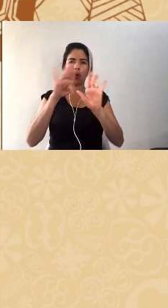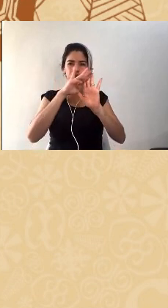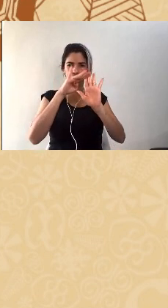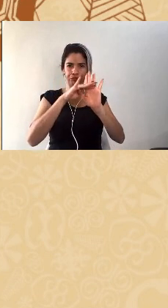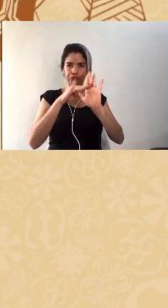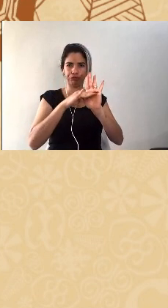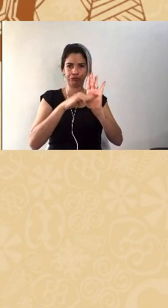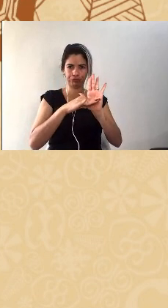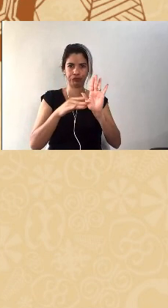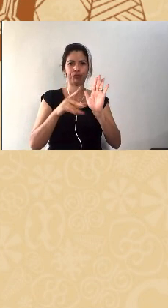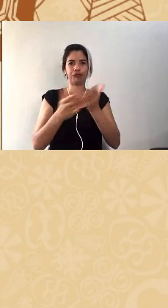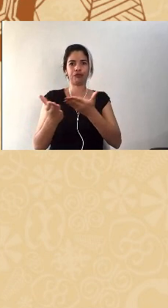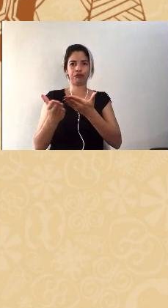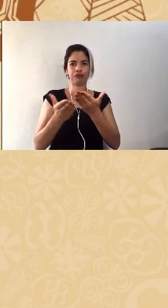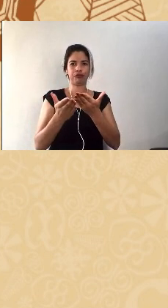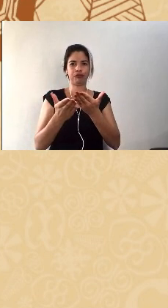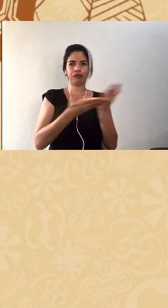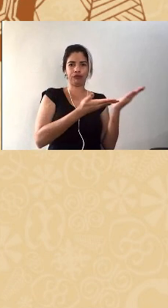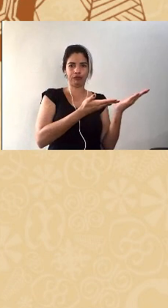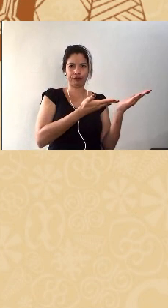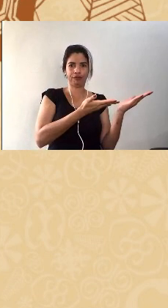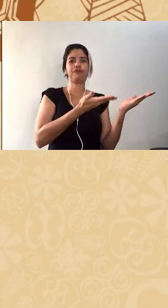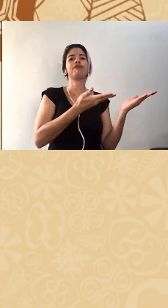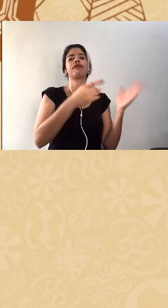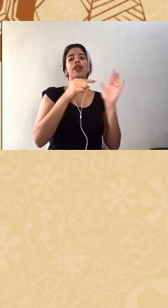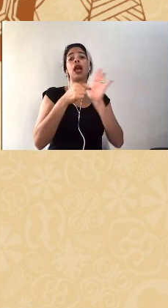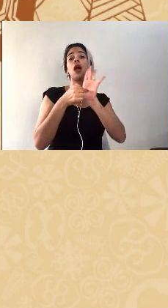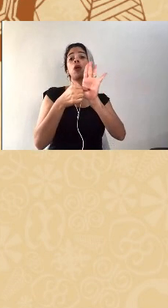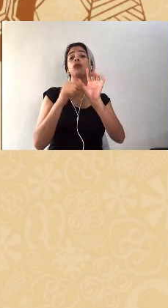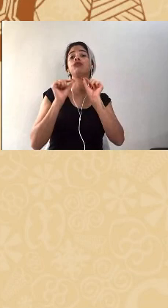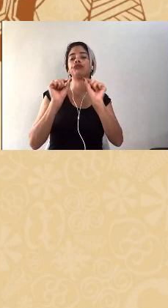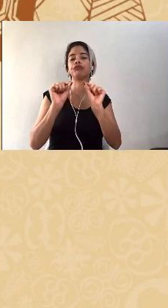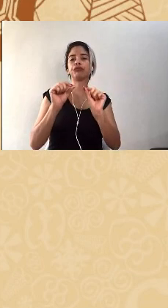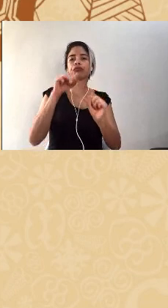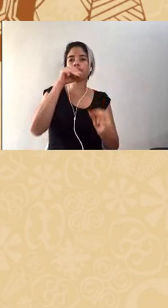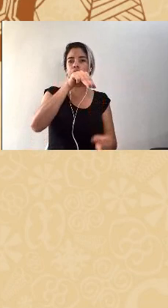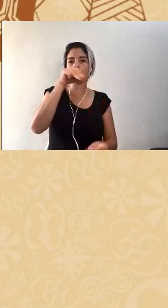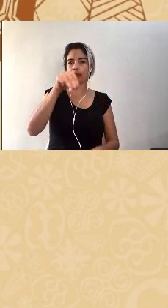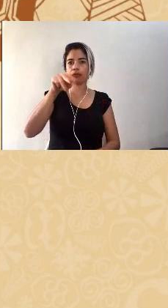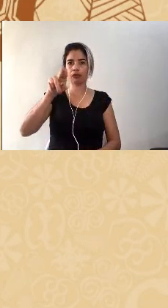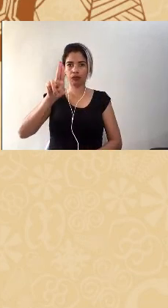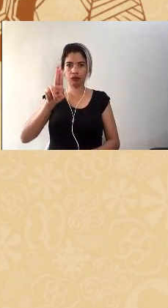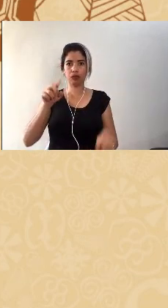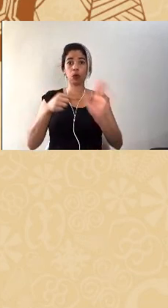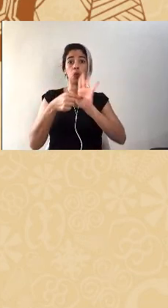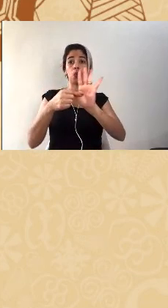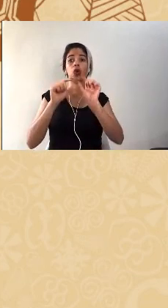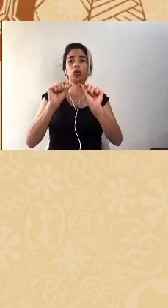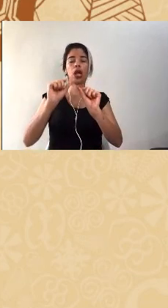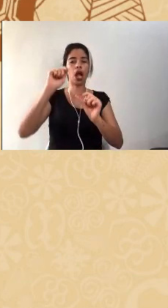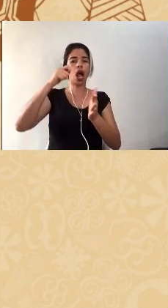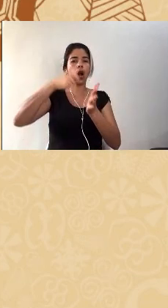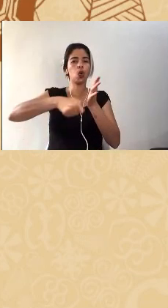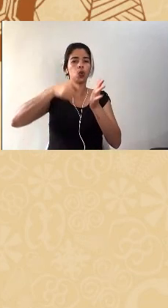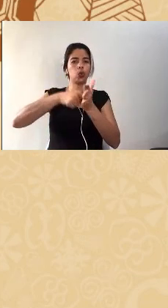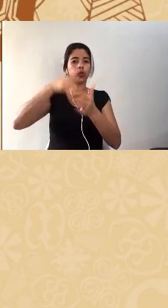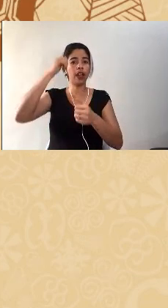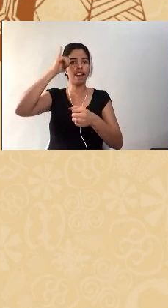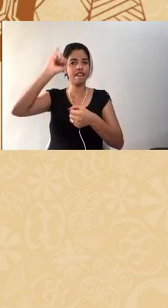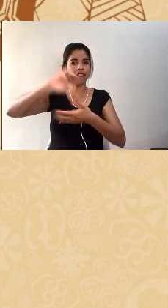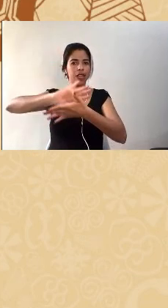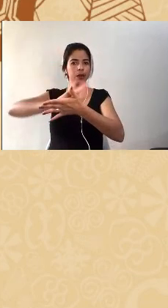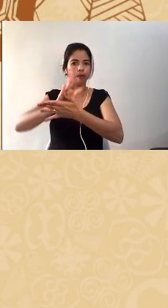que estão inclusive, em negrito. O MNU vai defender que a luta antirracista ela tinha que ser combinada com a luta